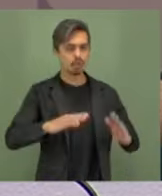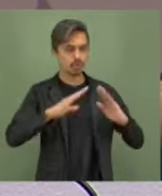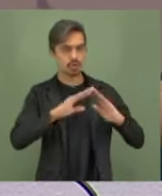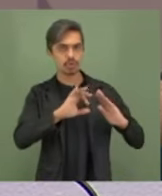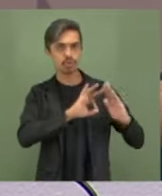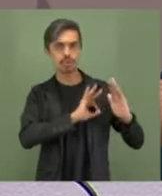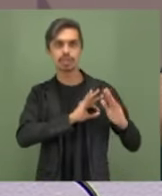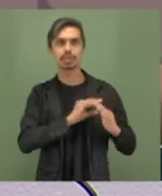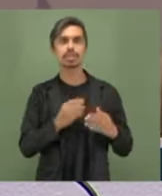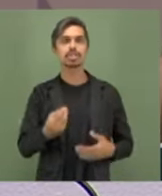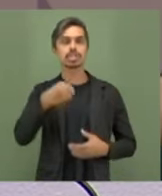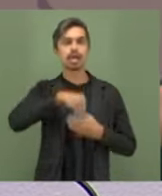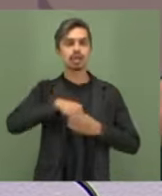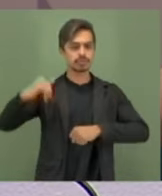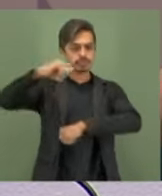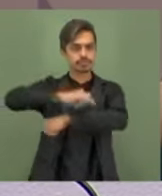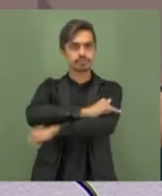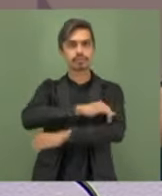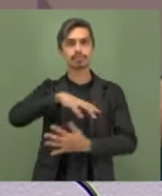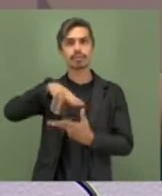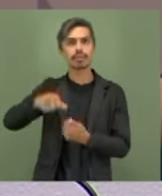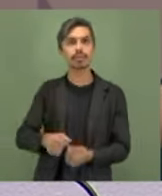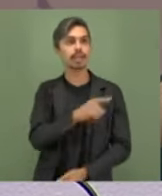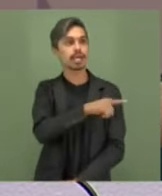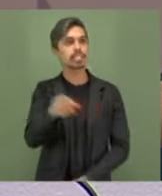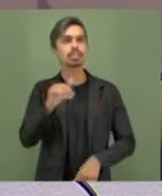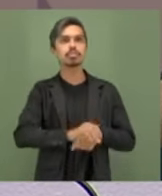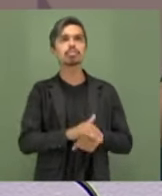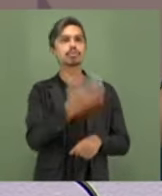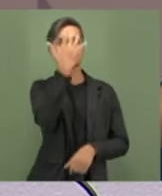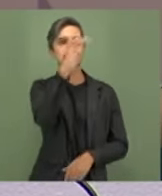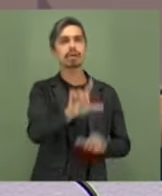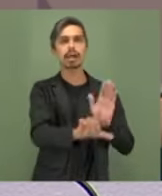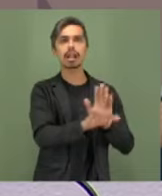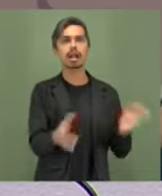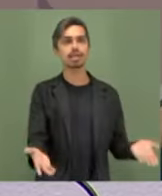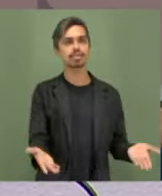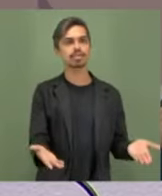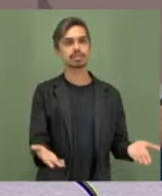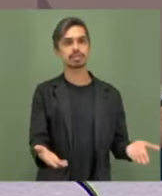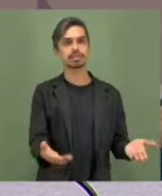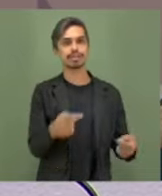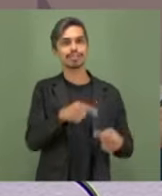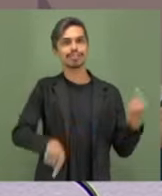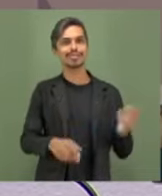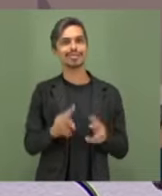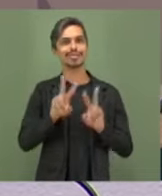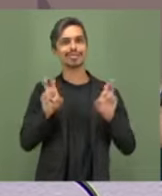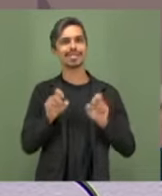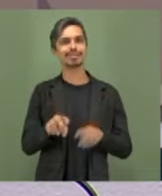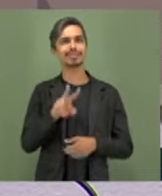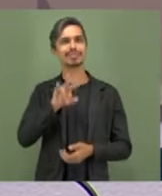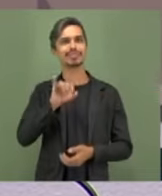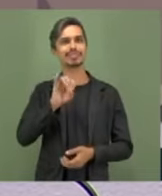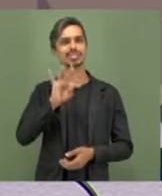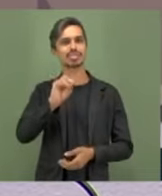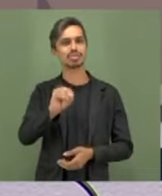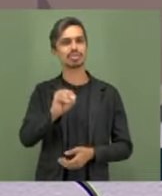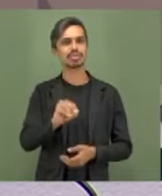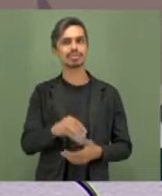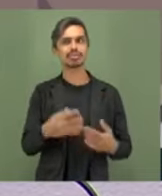aeroporto internacional onde eles próprios não sabem a lei? Não se aplicava a mim a questão do visto. Nem sequer de